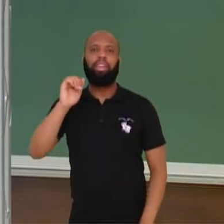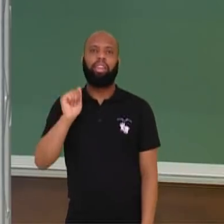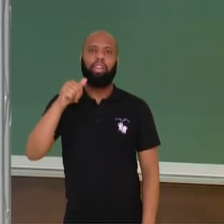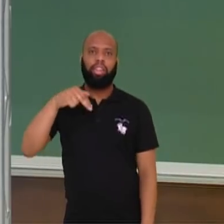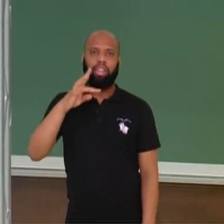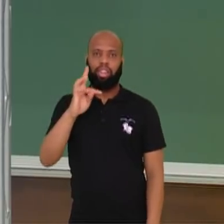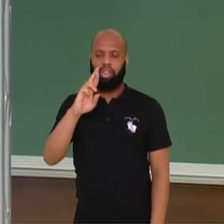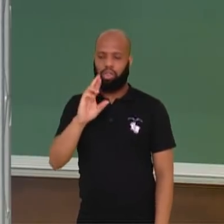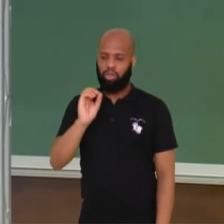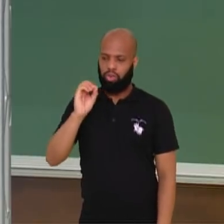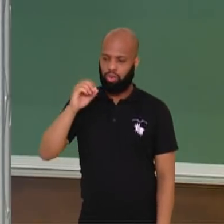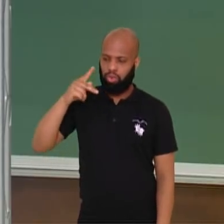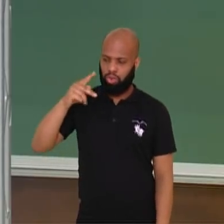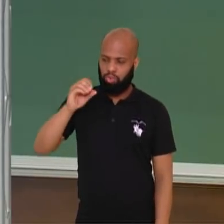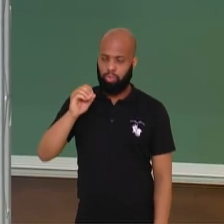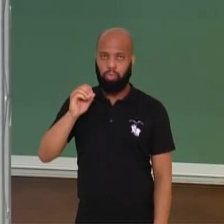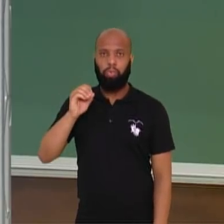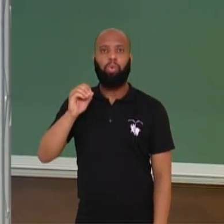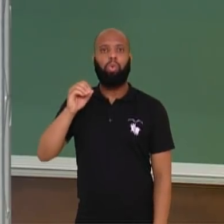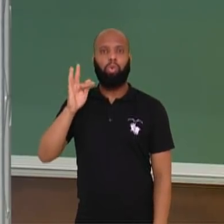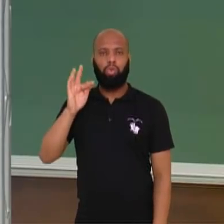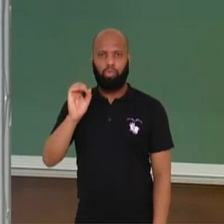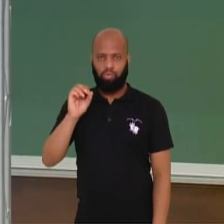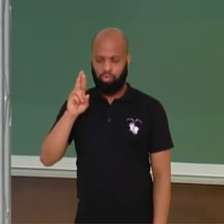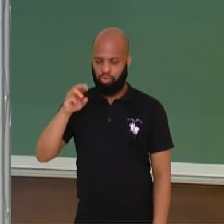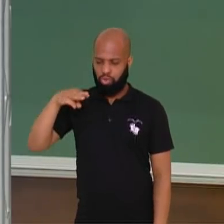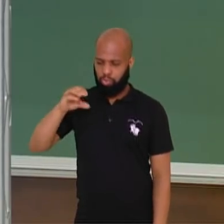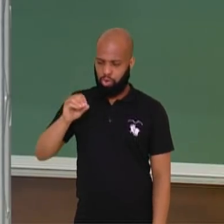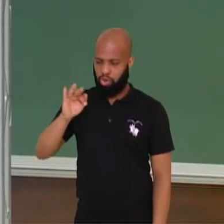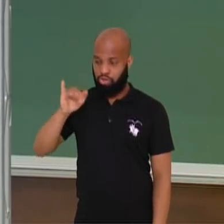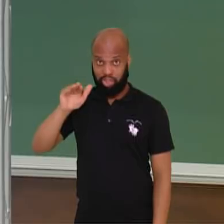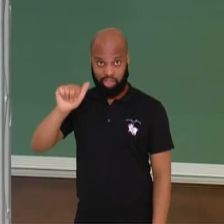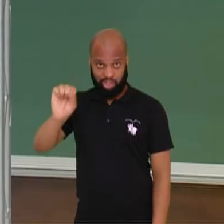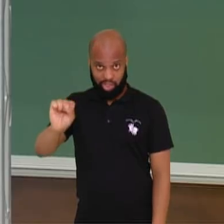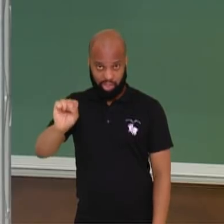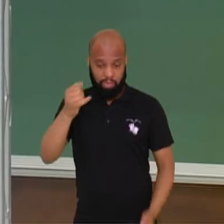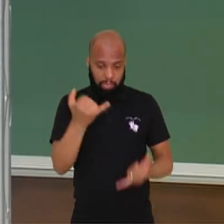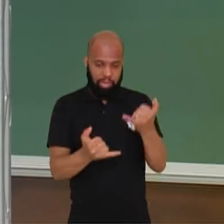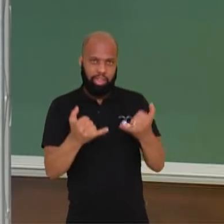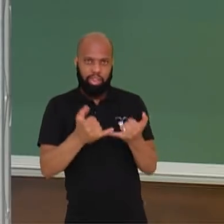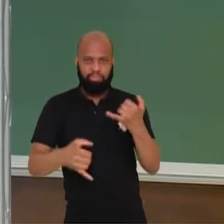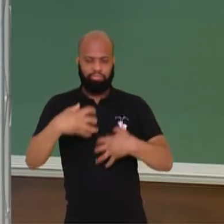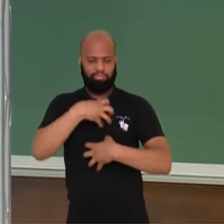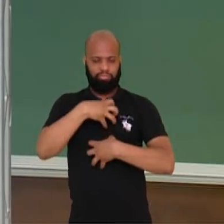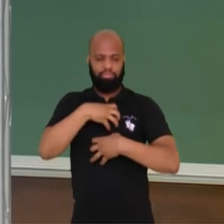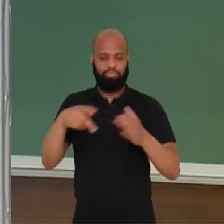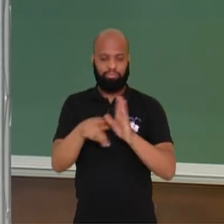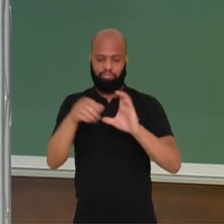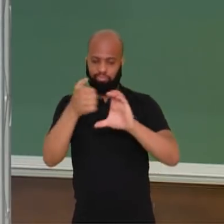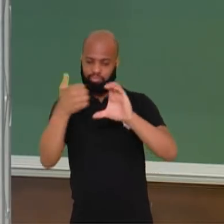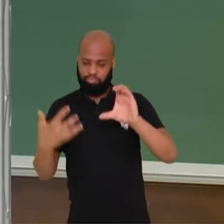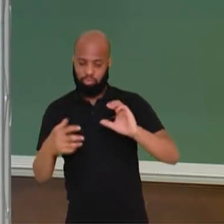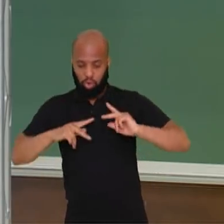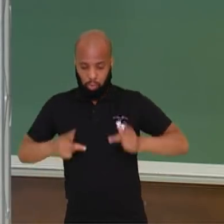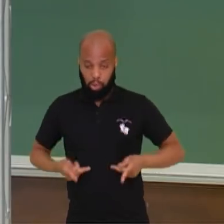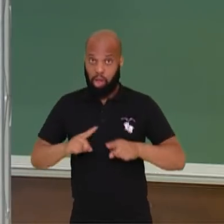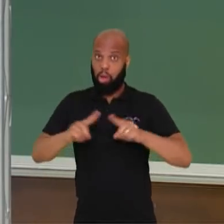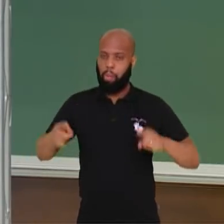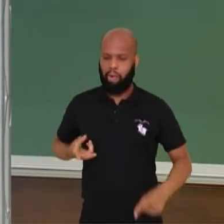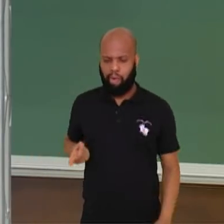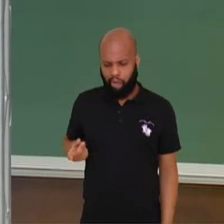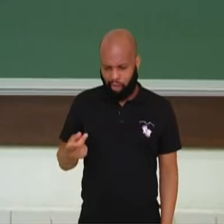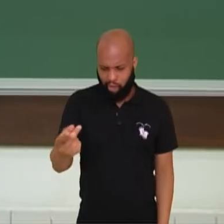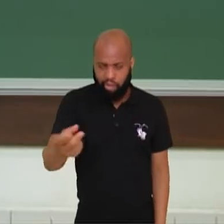antropomórficas, características que são parecidas com aquelas que temos nós, seres humanos, mas eram imortais. Já os heróis,